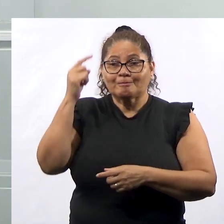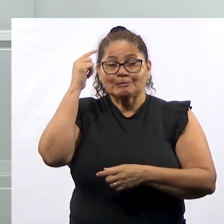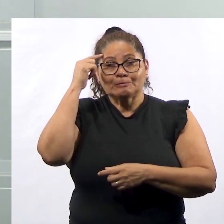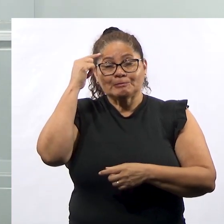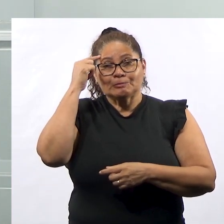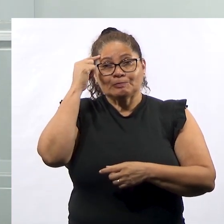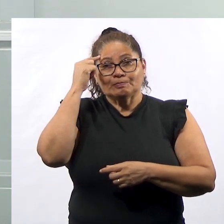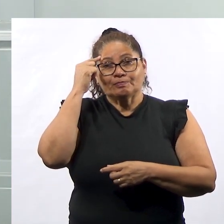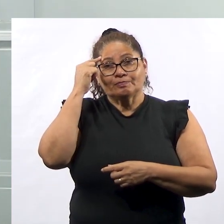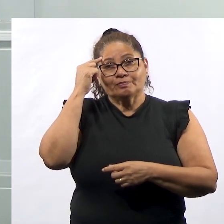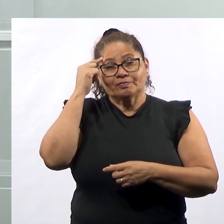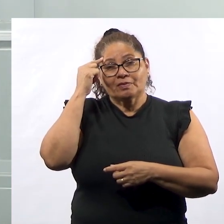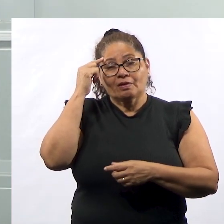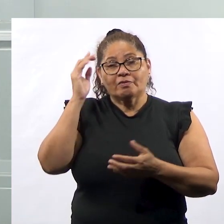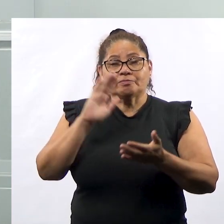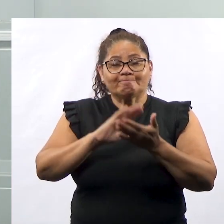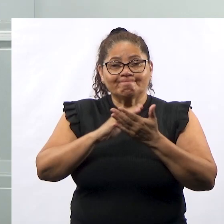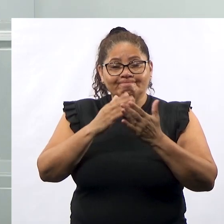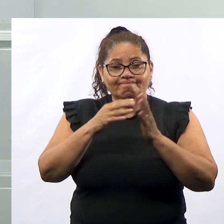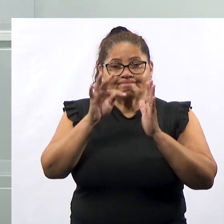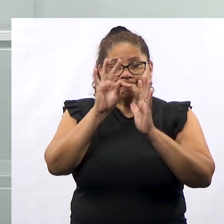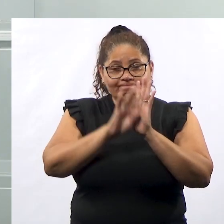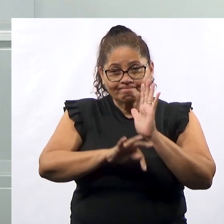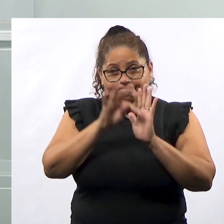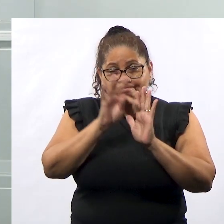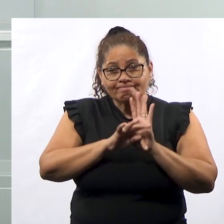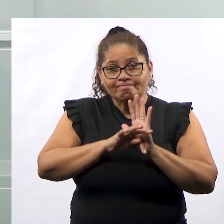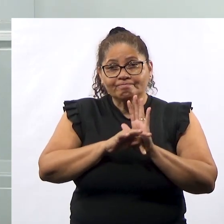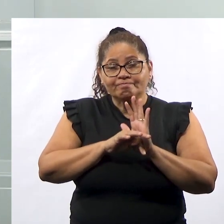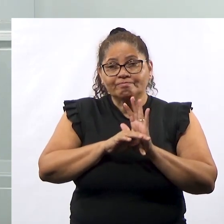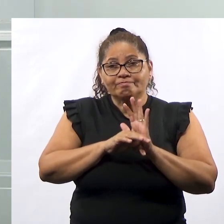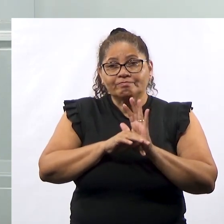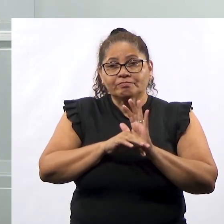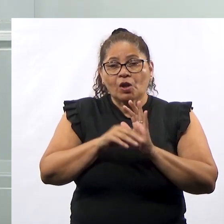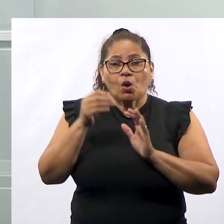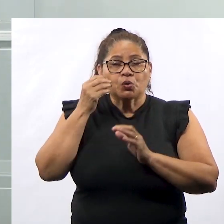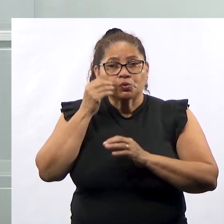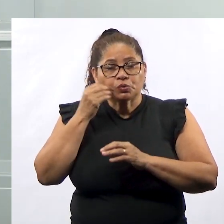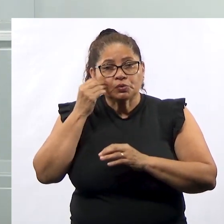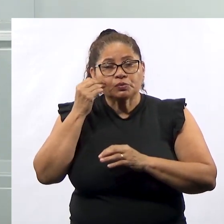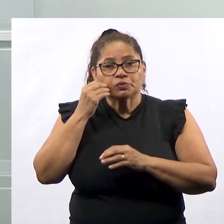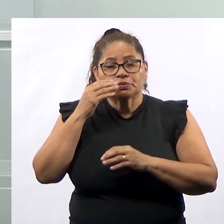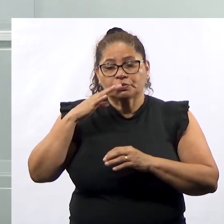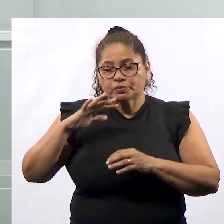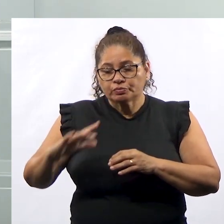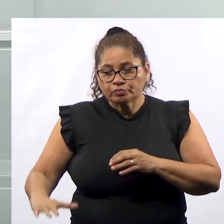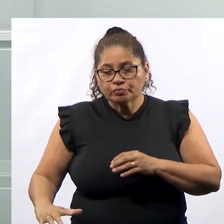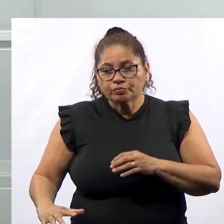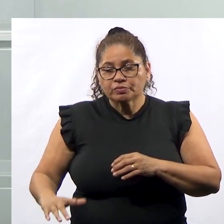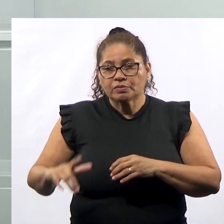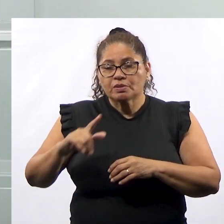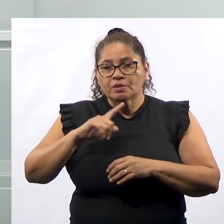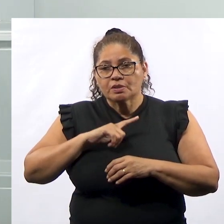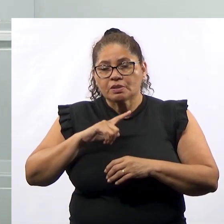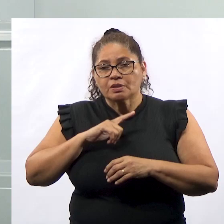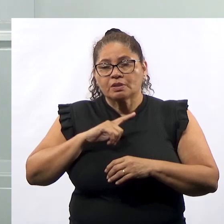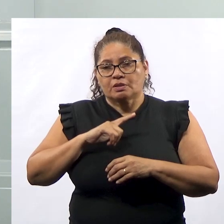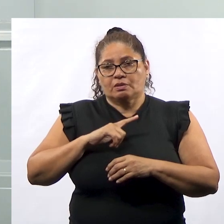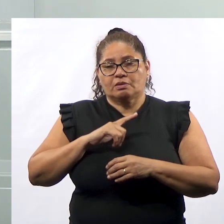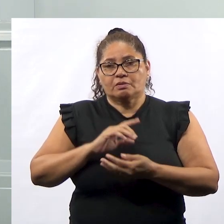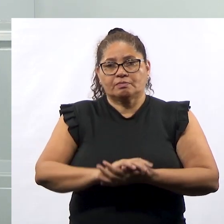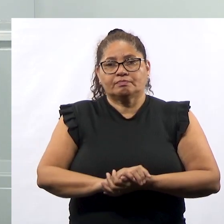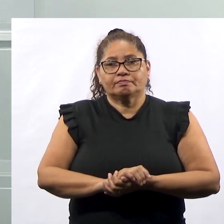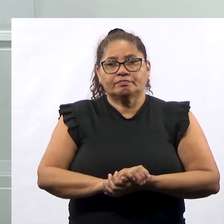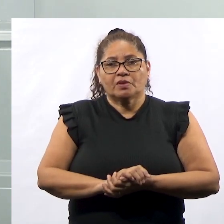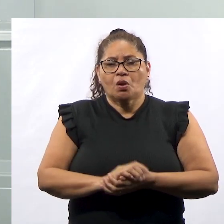ser pensado. Então, vamos interpretar o texto curricular, que campos de experiências as crianças da educação infantil